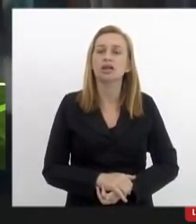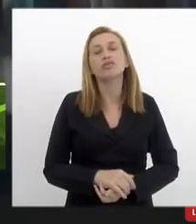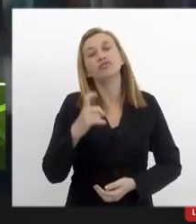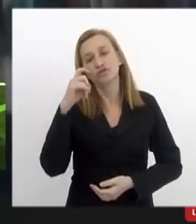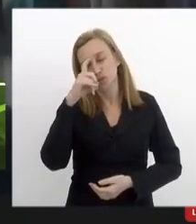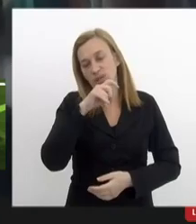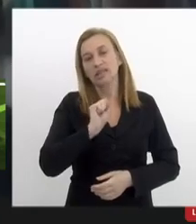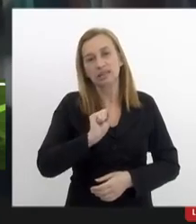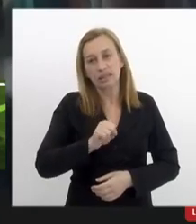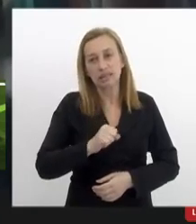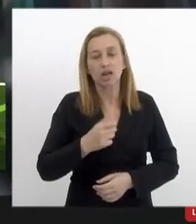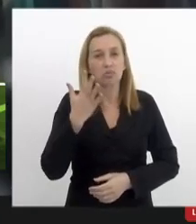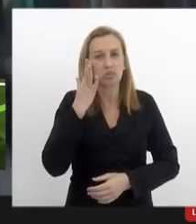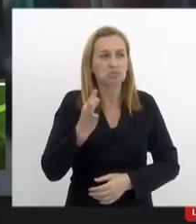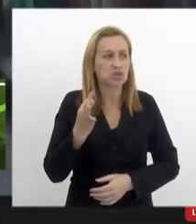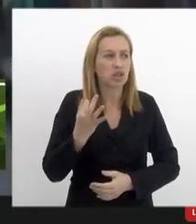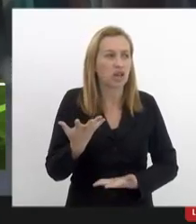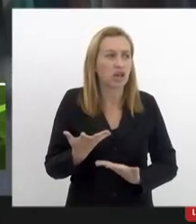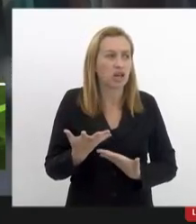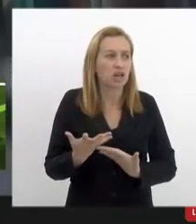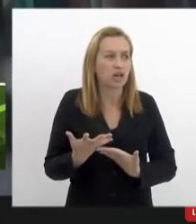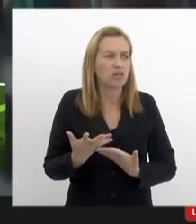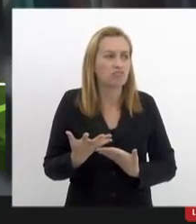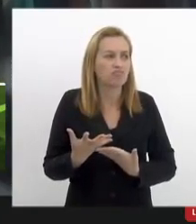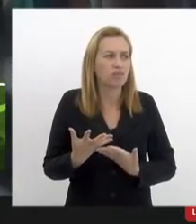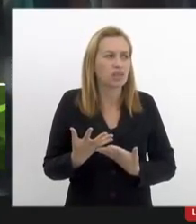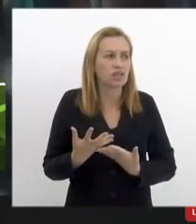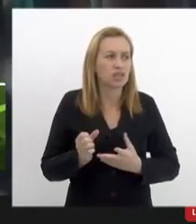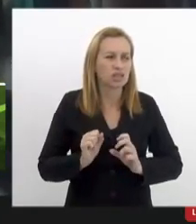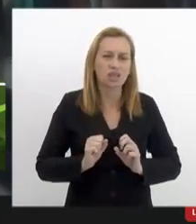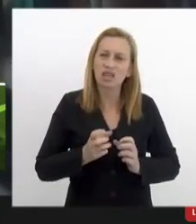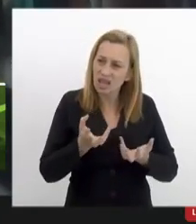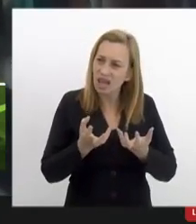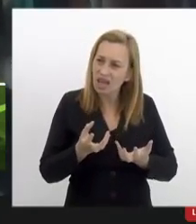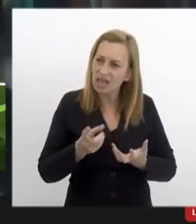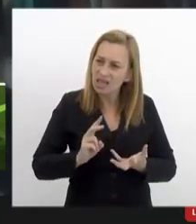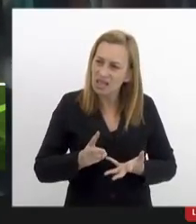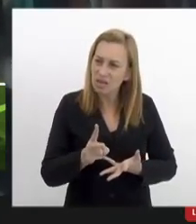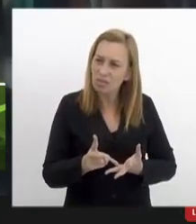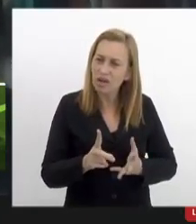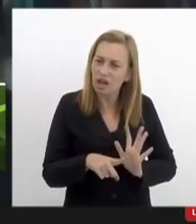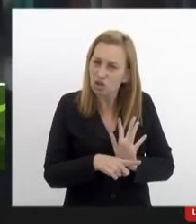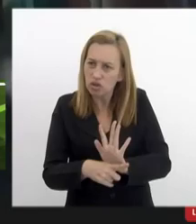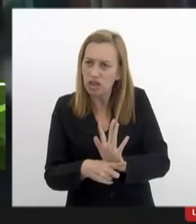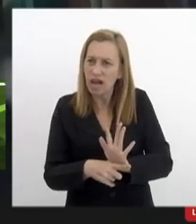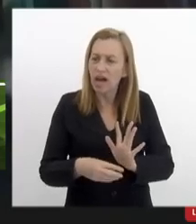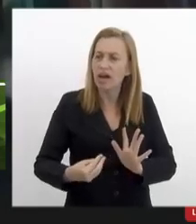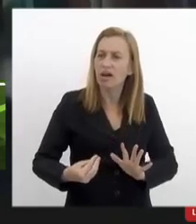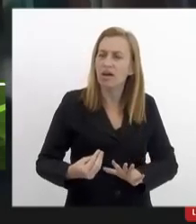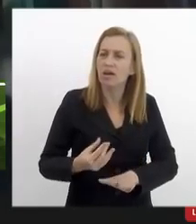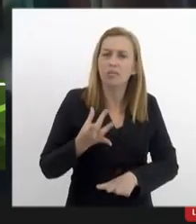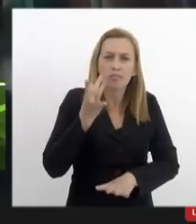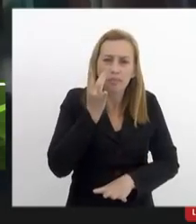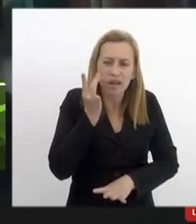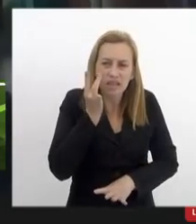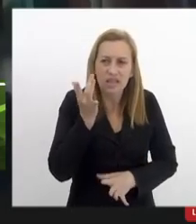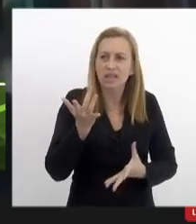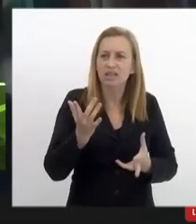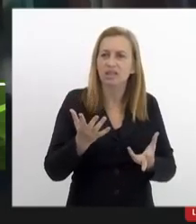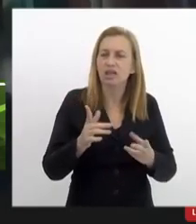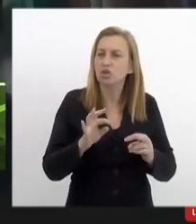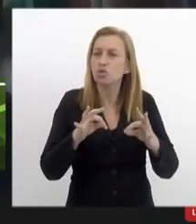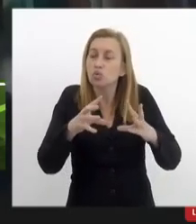dificuldade. Eu não sei, a gente tenta estar presente, né? Eu